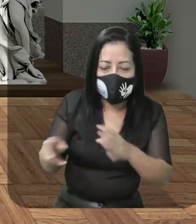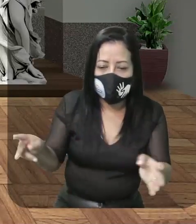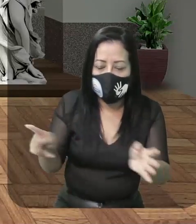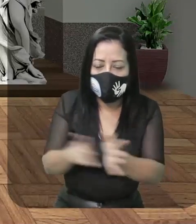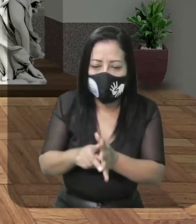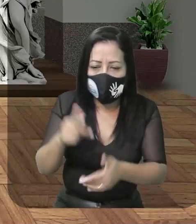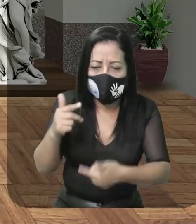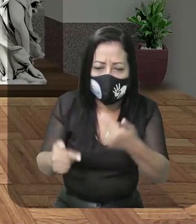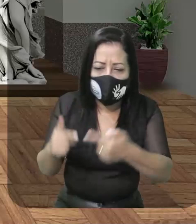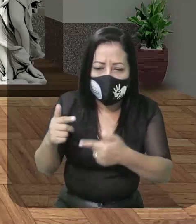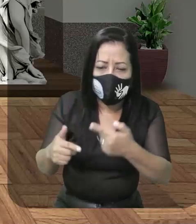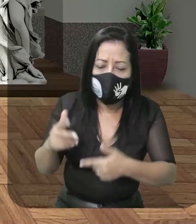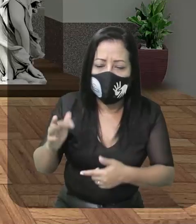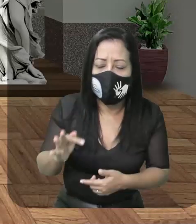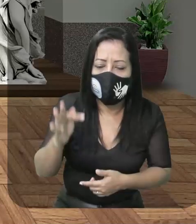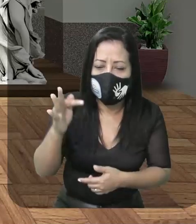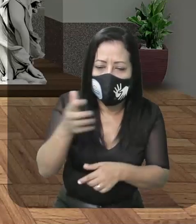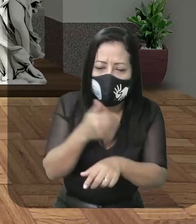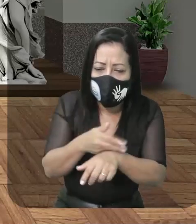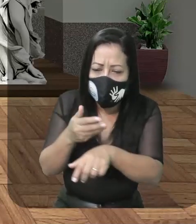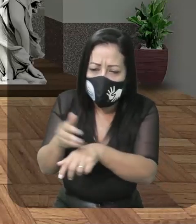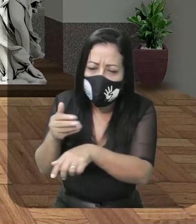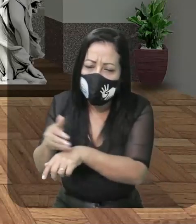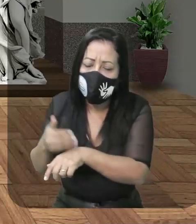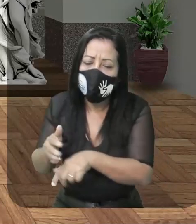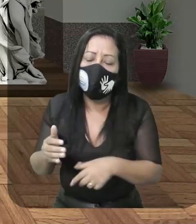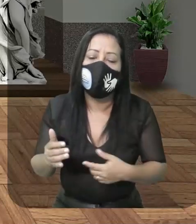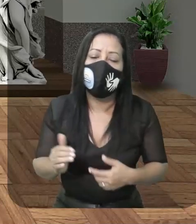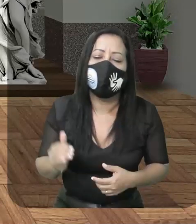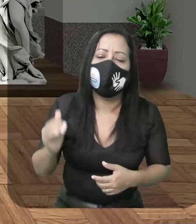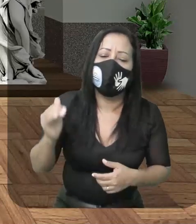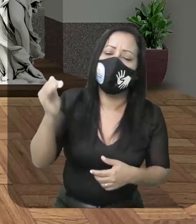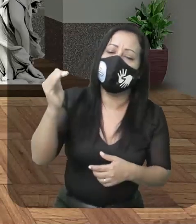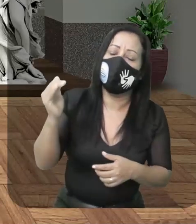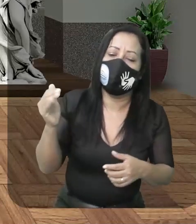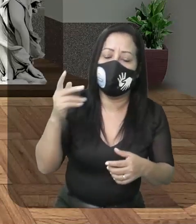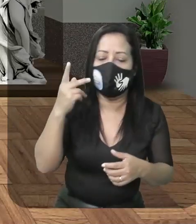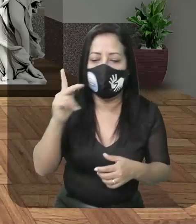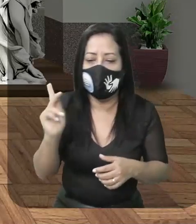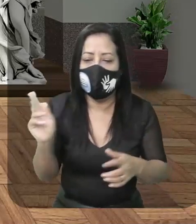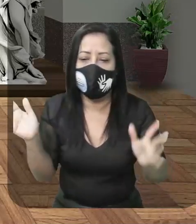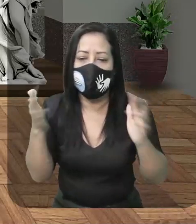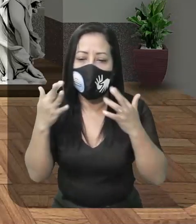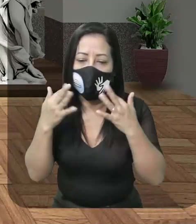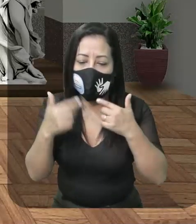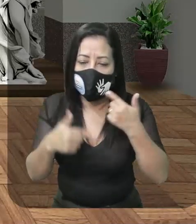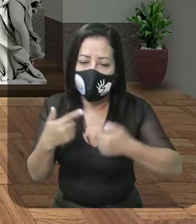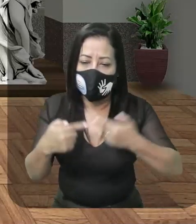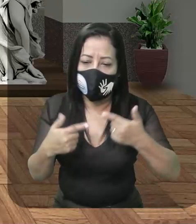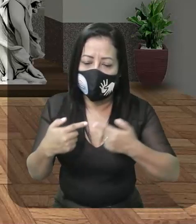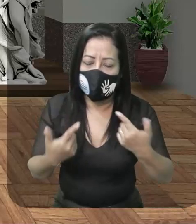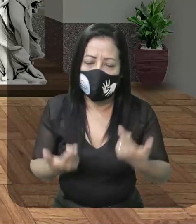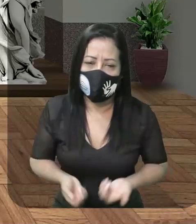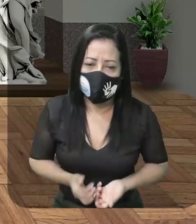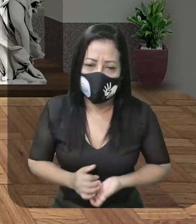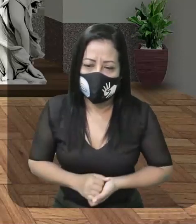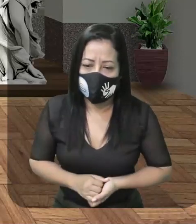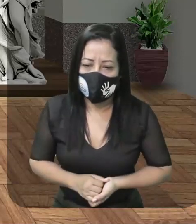de fazer treinamento desde criança para a guerra e para o exército se autoproteger.